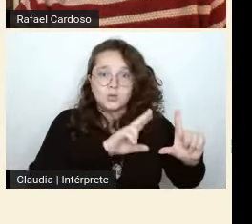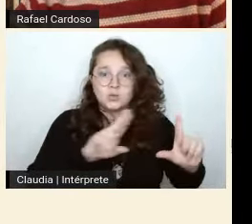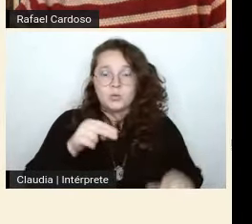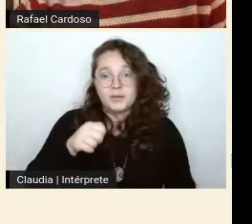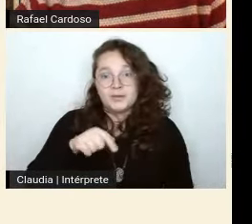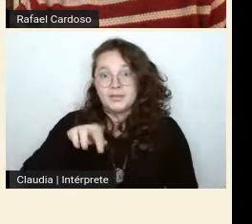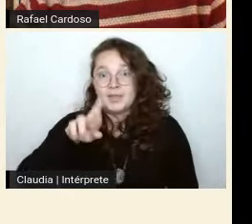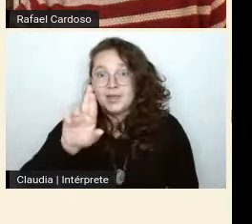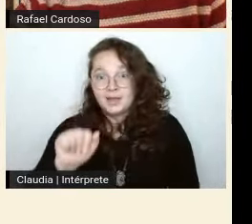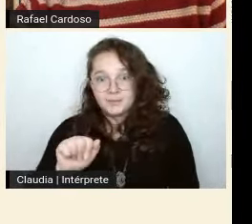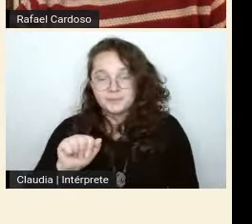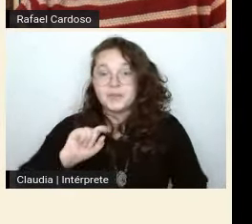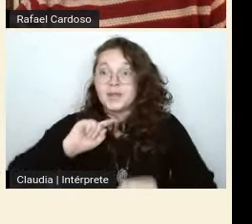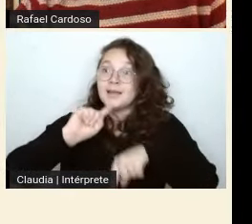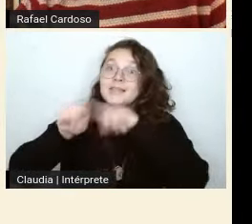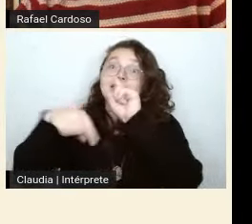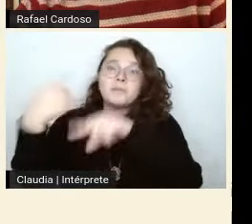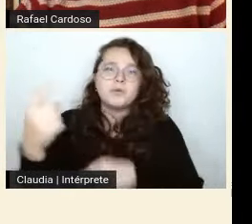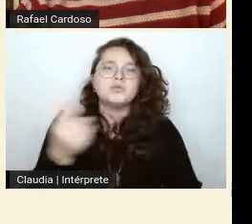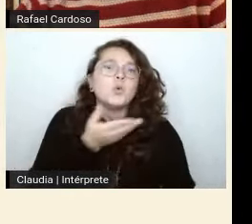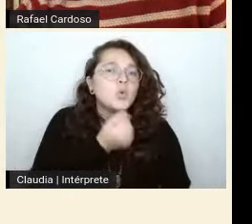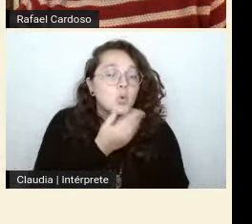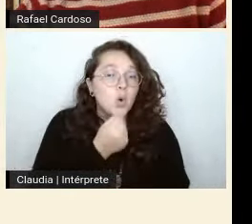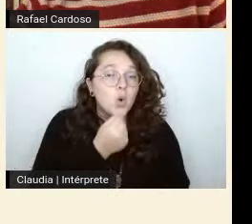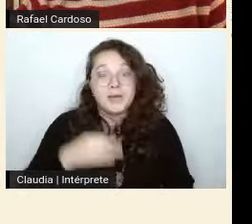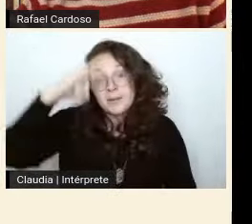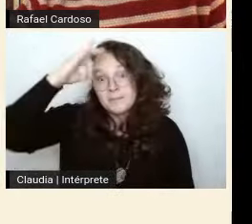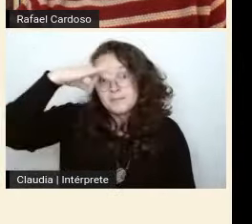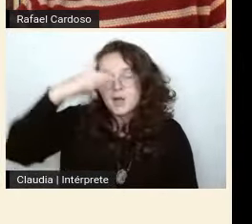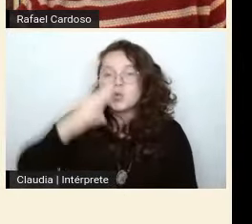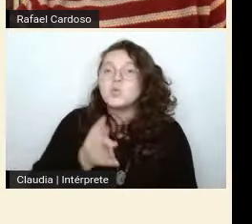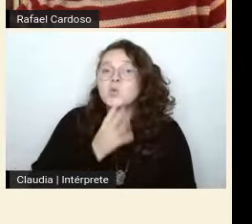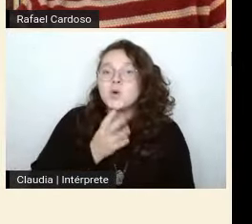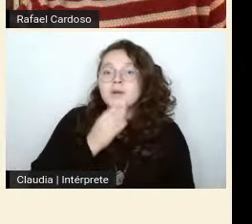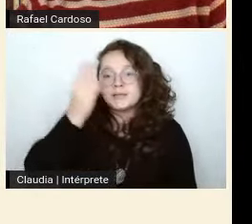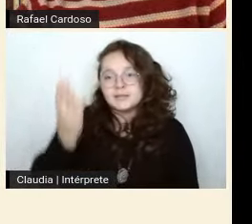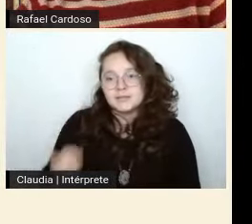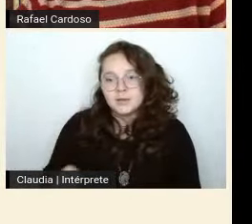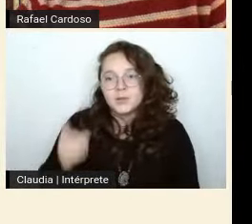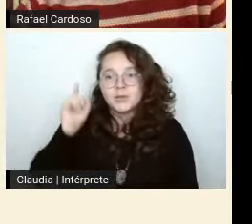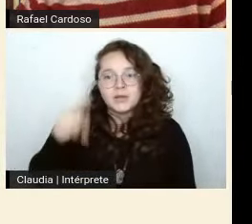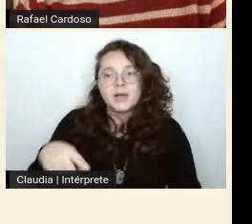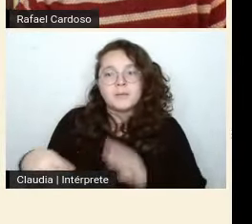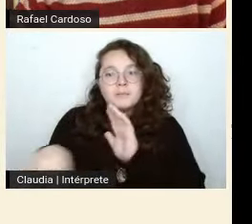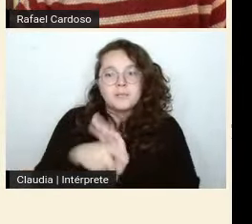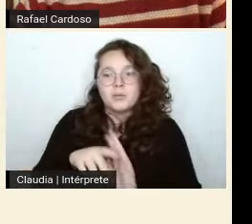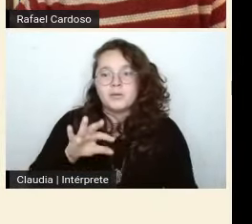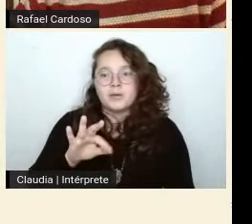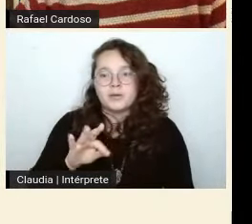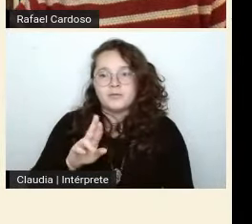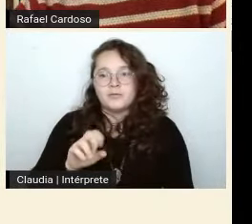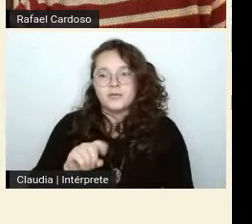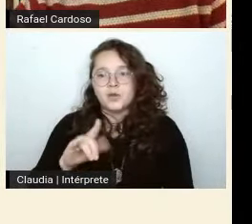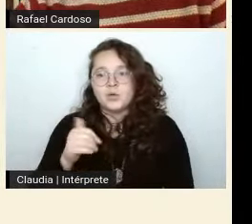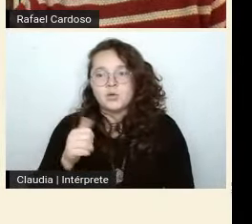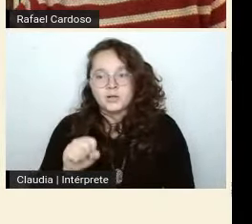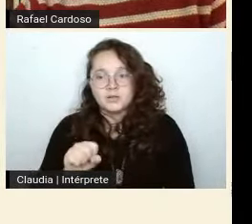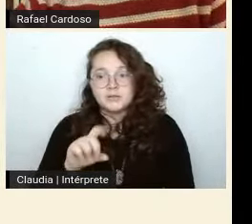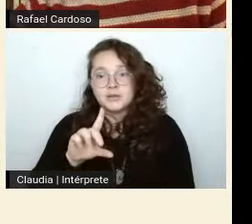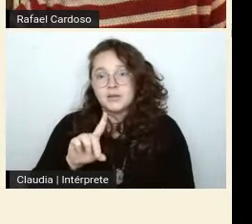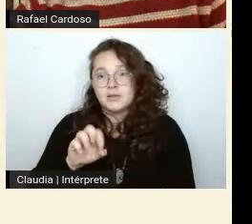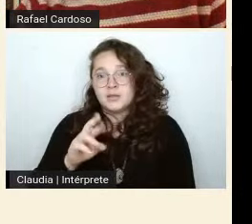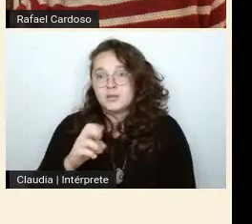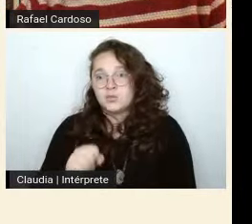conhecendo por meio do desenho que ilustrou a capa do livro Feuille de route, de Blaise Andrard. Conforme indicam